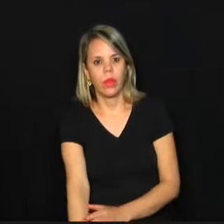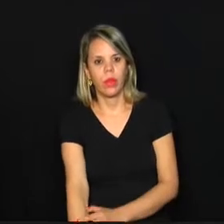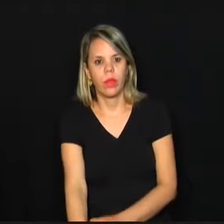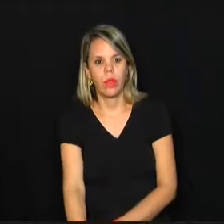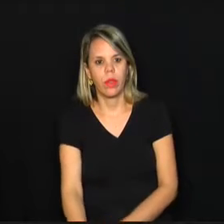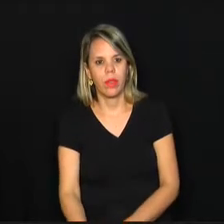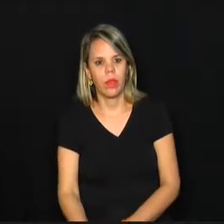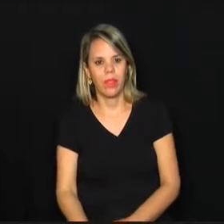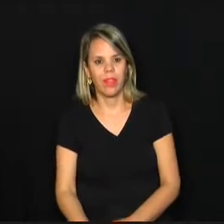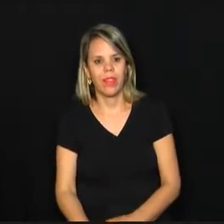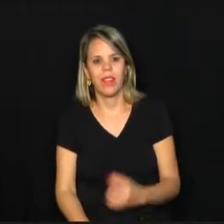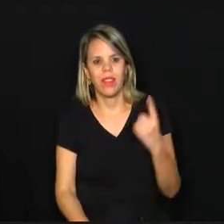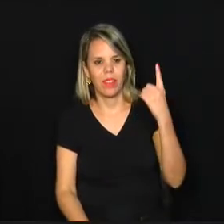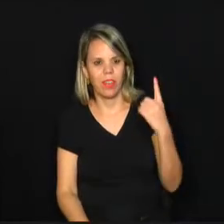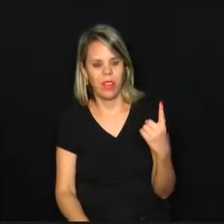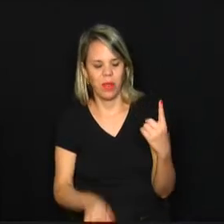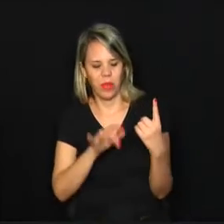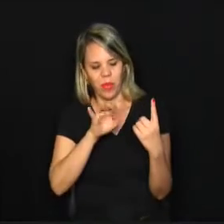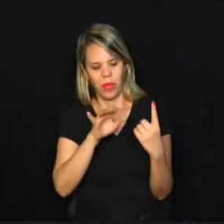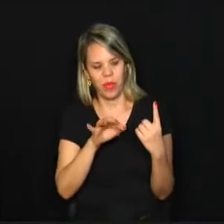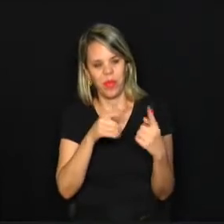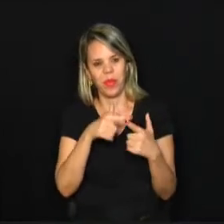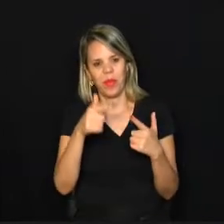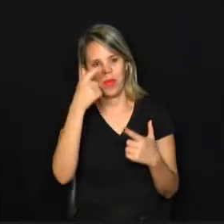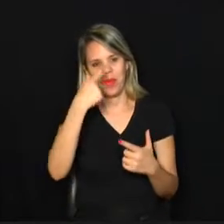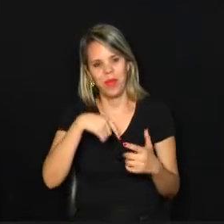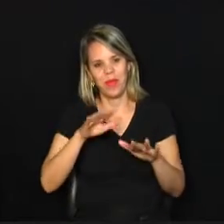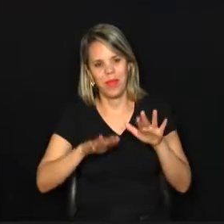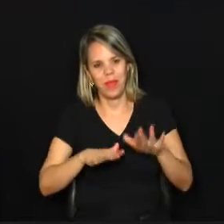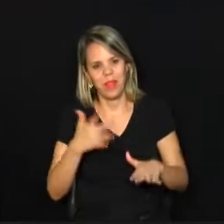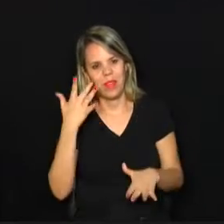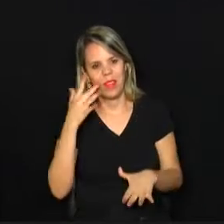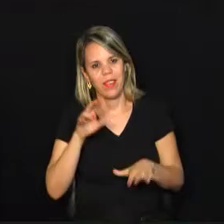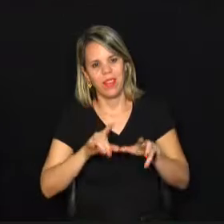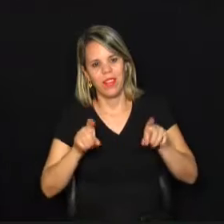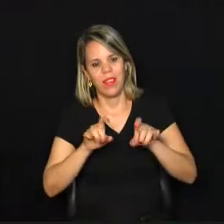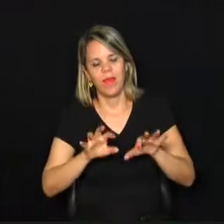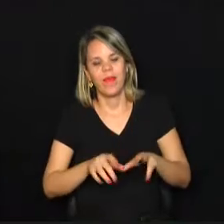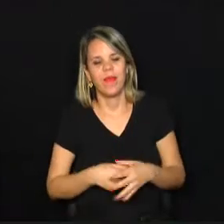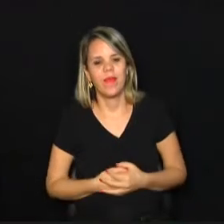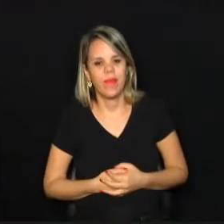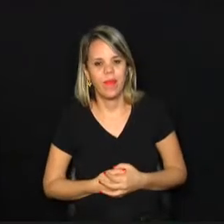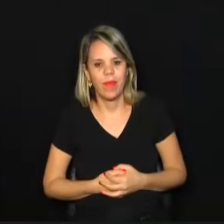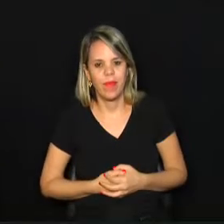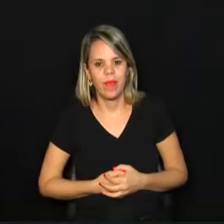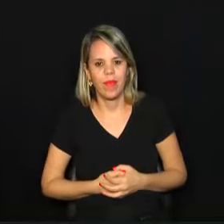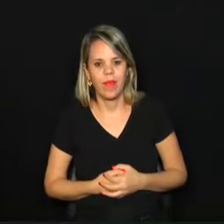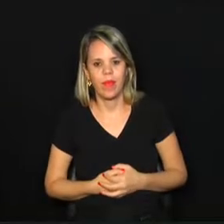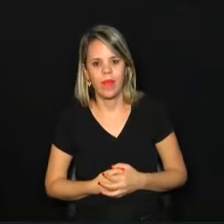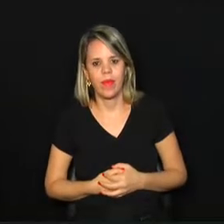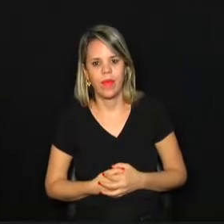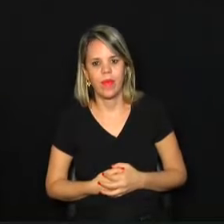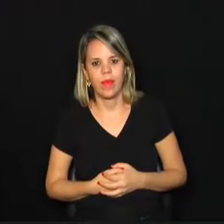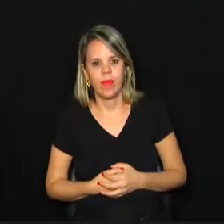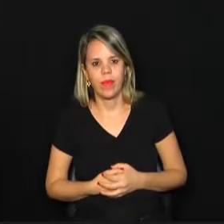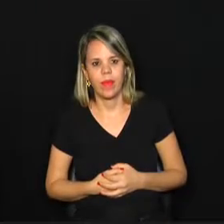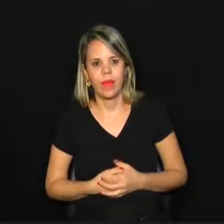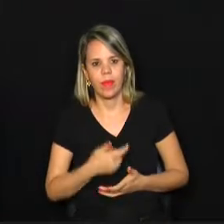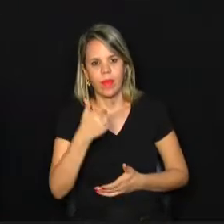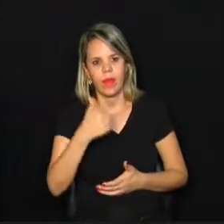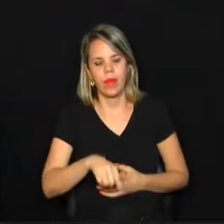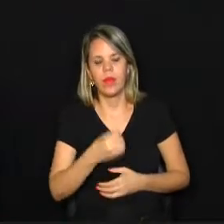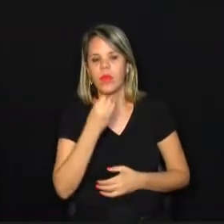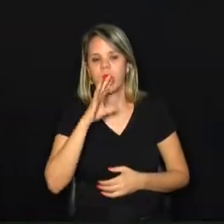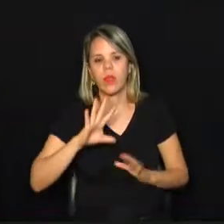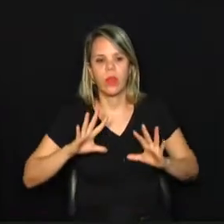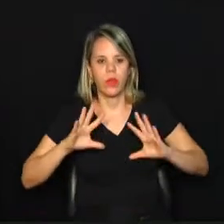frente do computador, que às vezes dá problema. Então, vamos lá. Então, novamente, boa